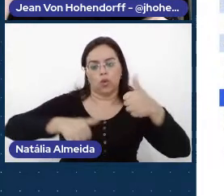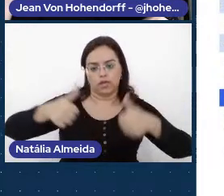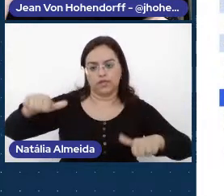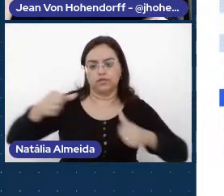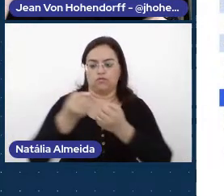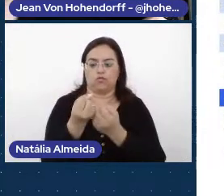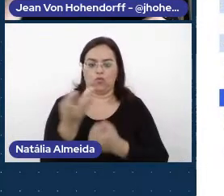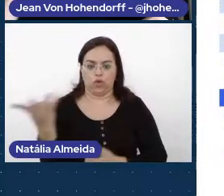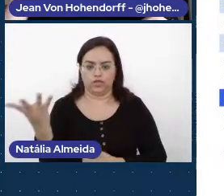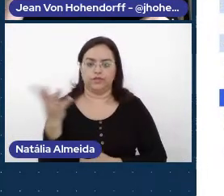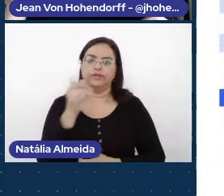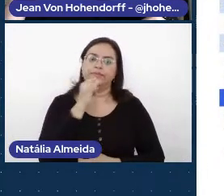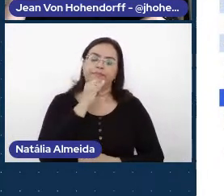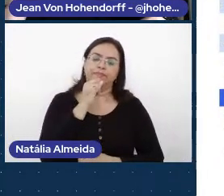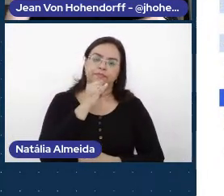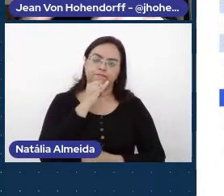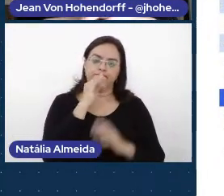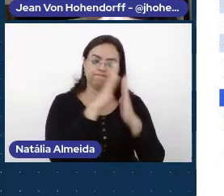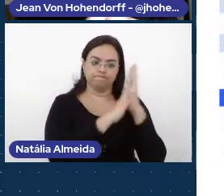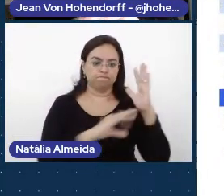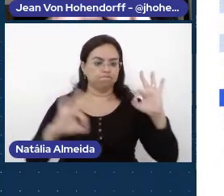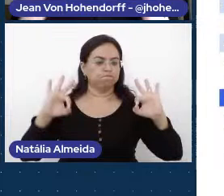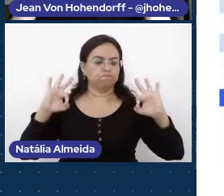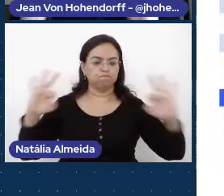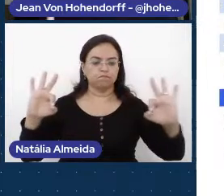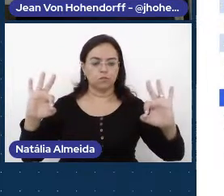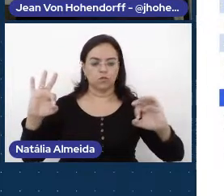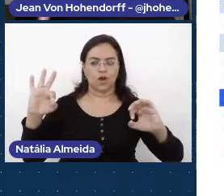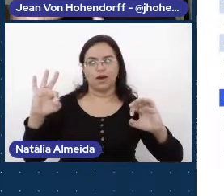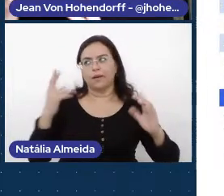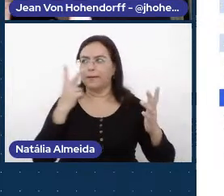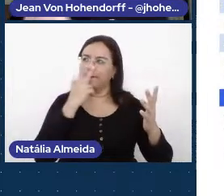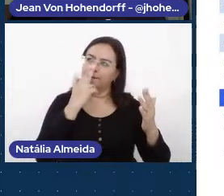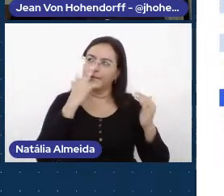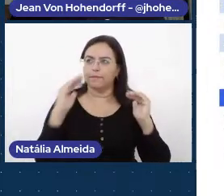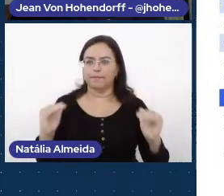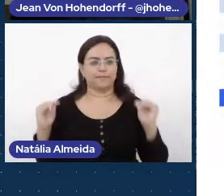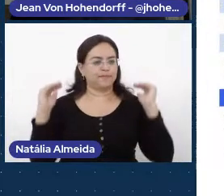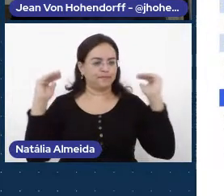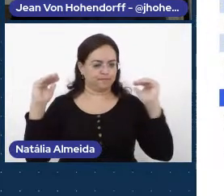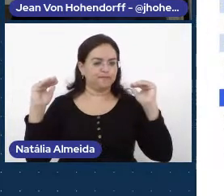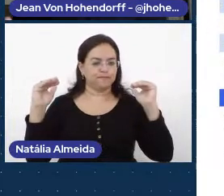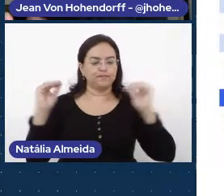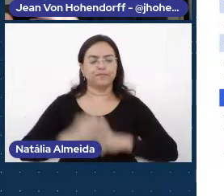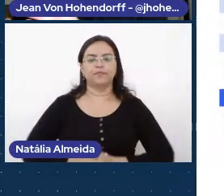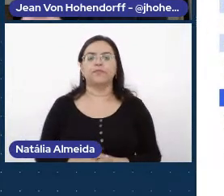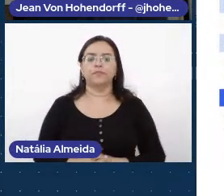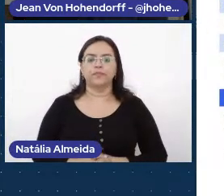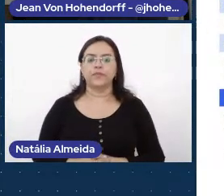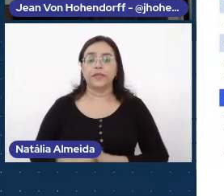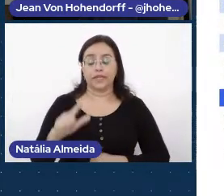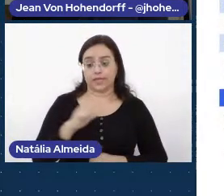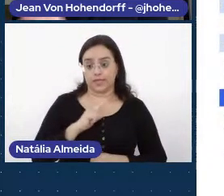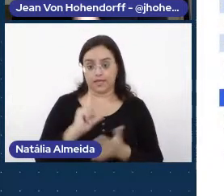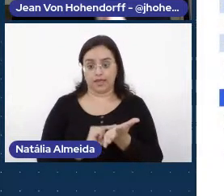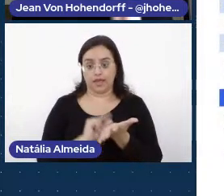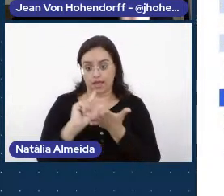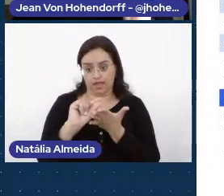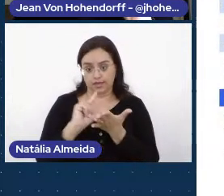critérios padrão ouro, por assim dizer. Tem tanto os artigos, né,